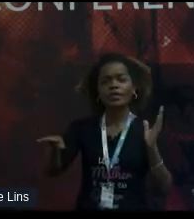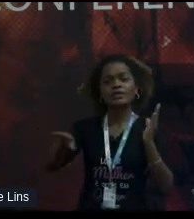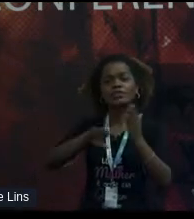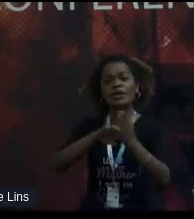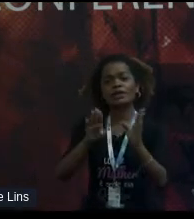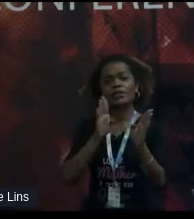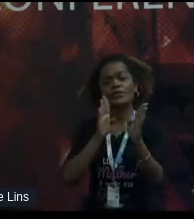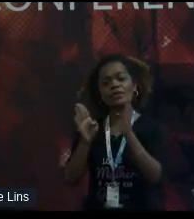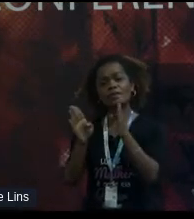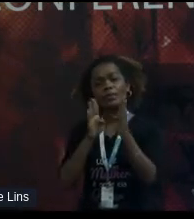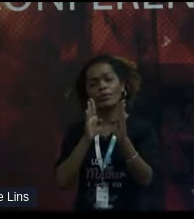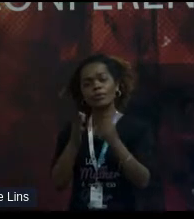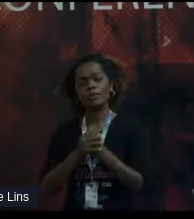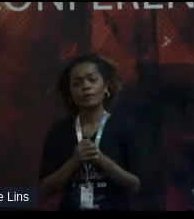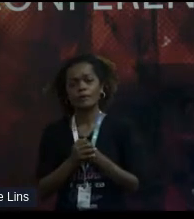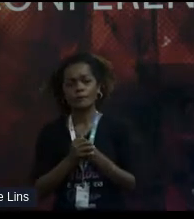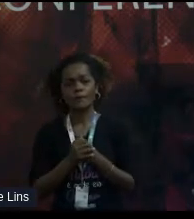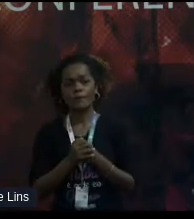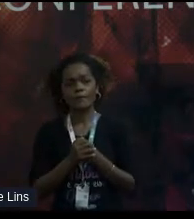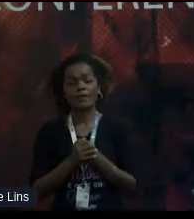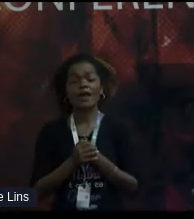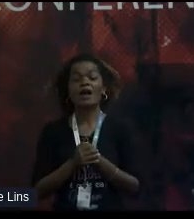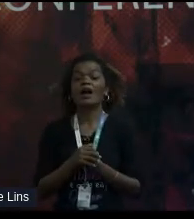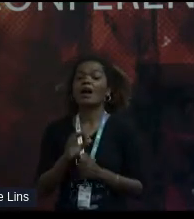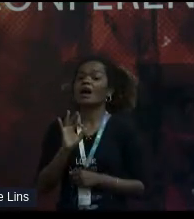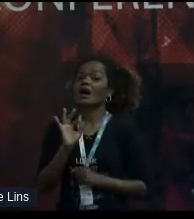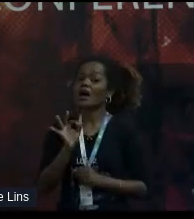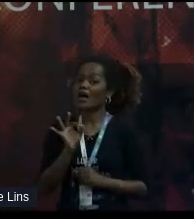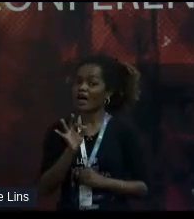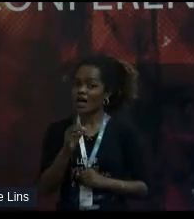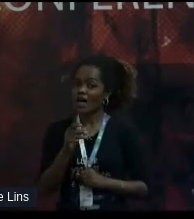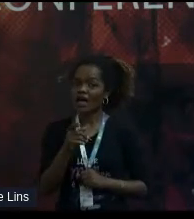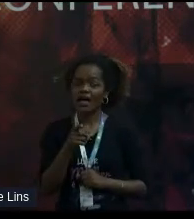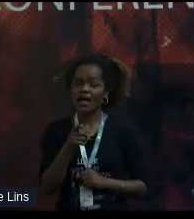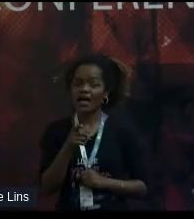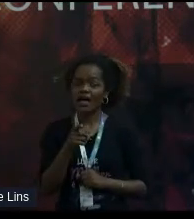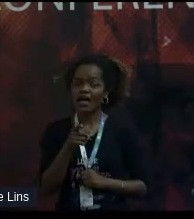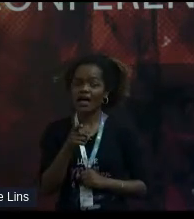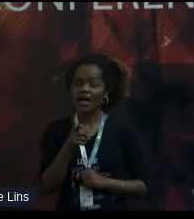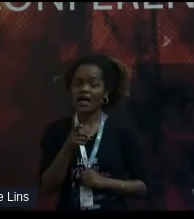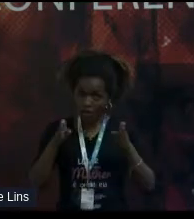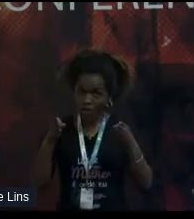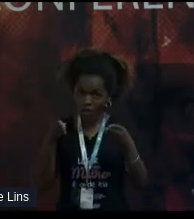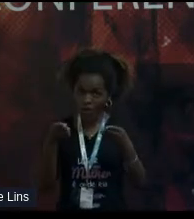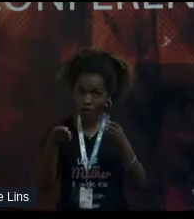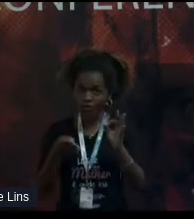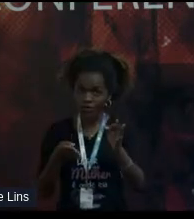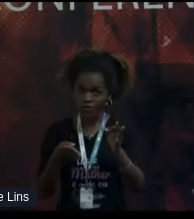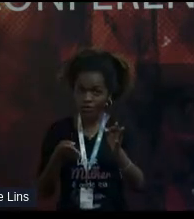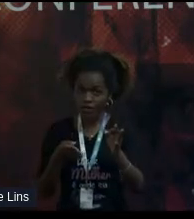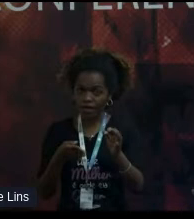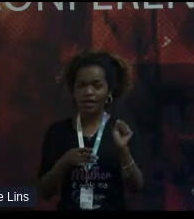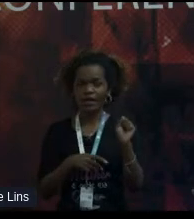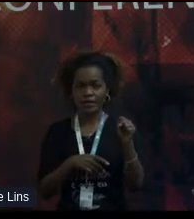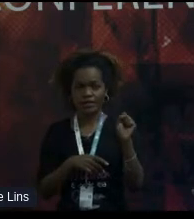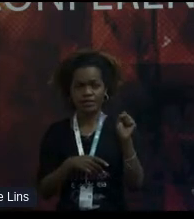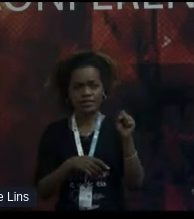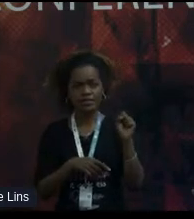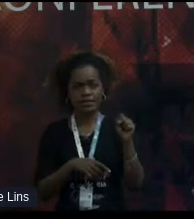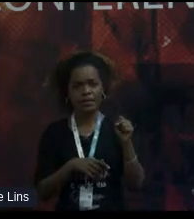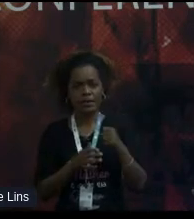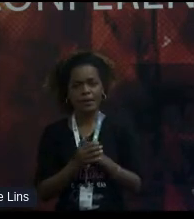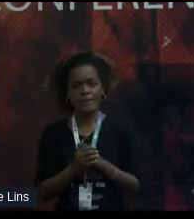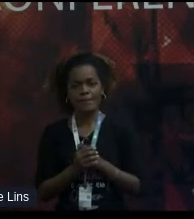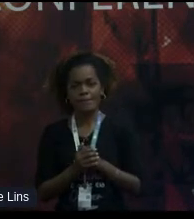Facebook. Já dentro da página da Press, só que a gente já tá com foco nele, né? Foi o exemplo dos titles, né?